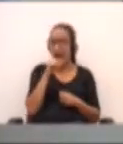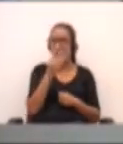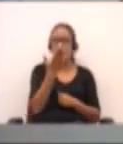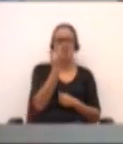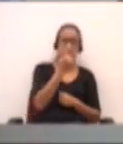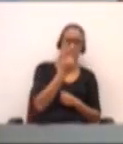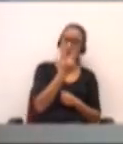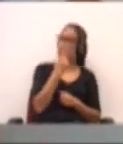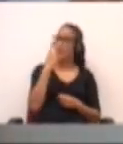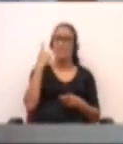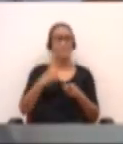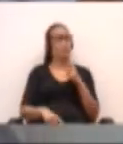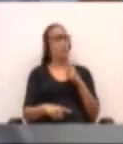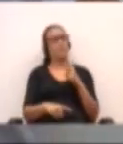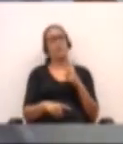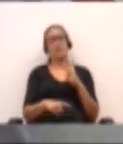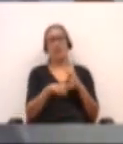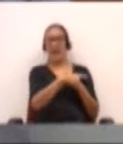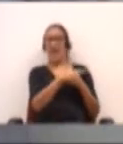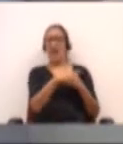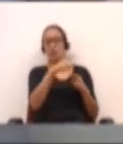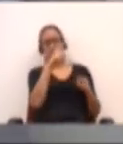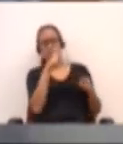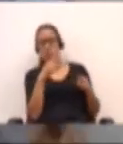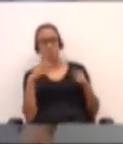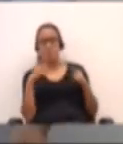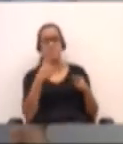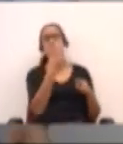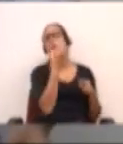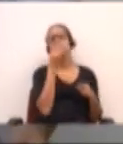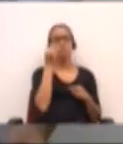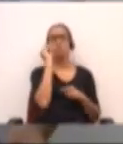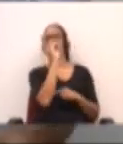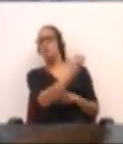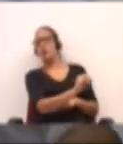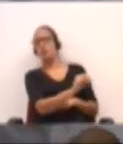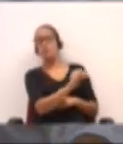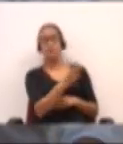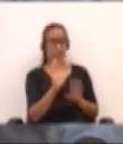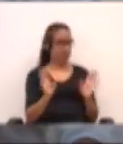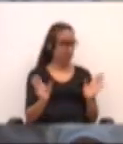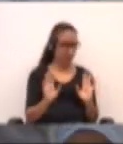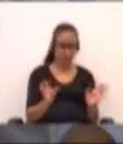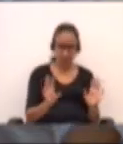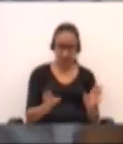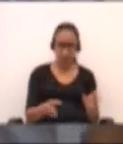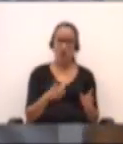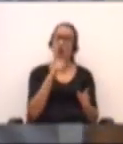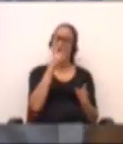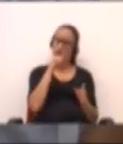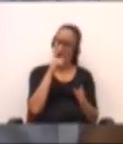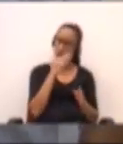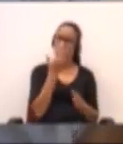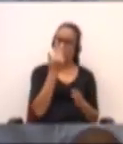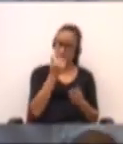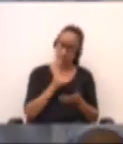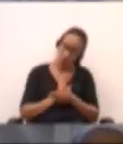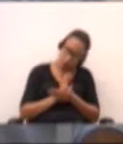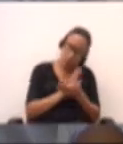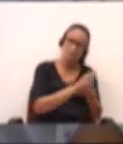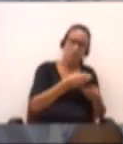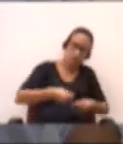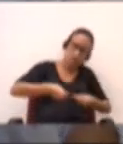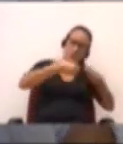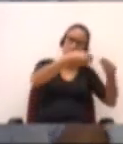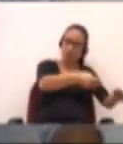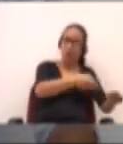comida. Seu inimigo político, se você prender um cara em situação de guerra, você não pode negar água por seu inimigo político.